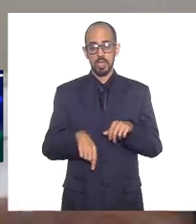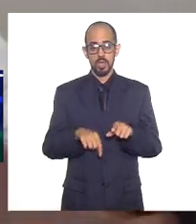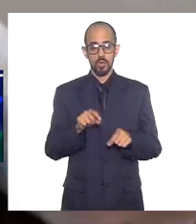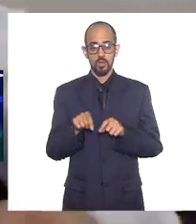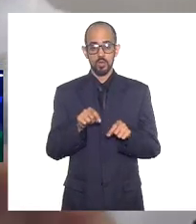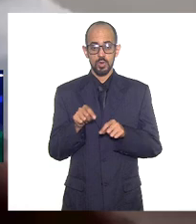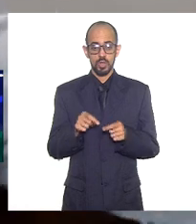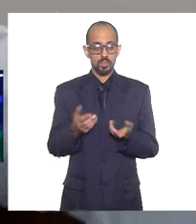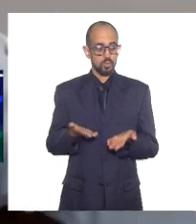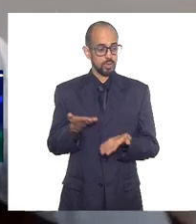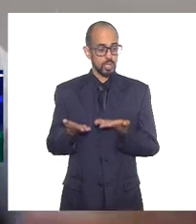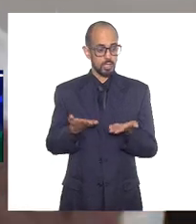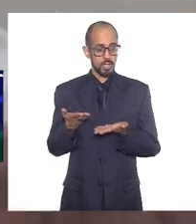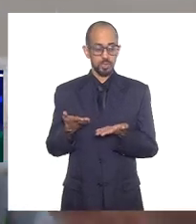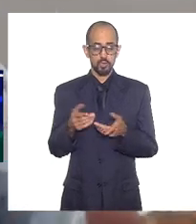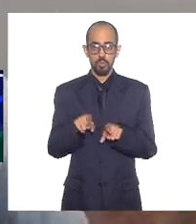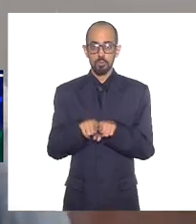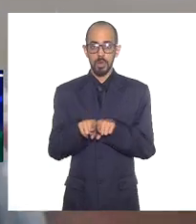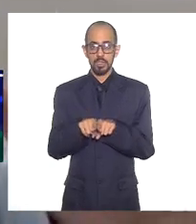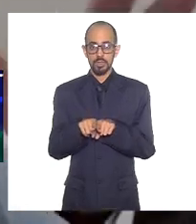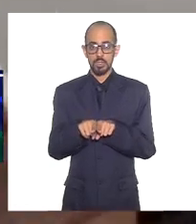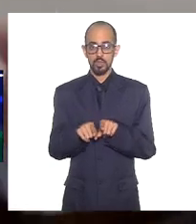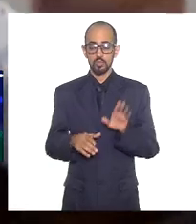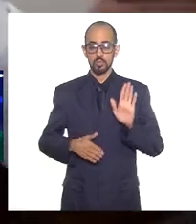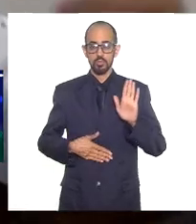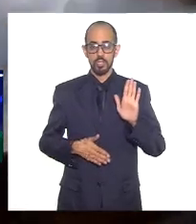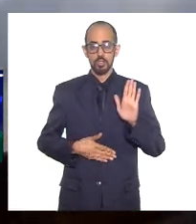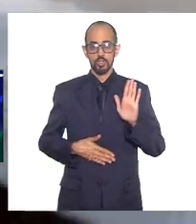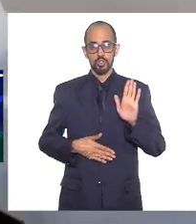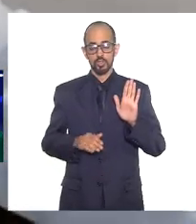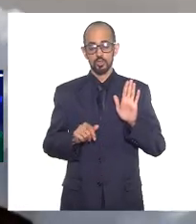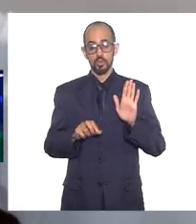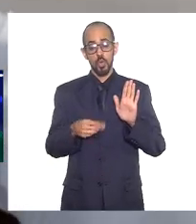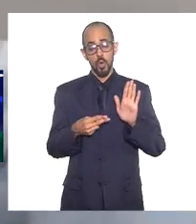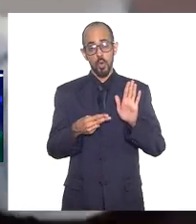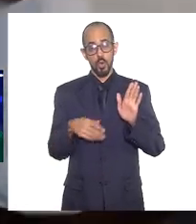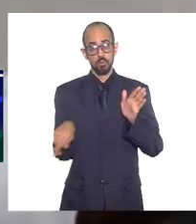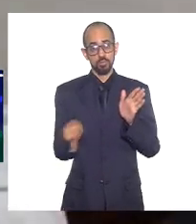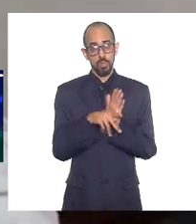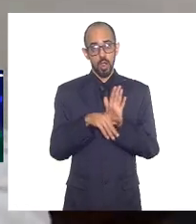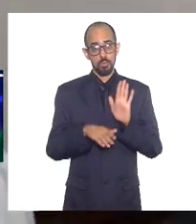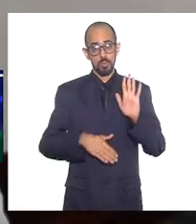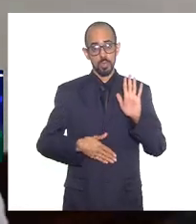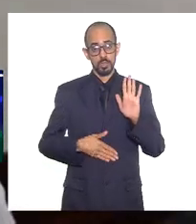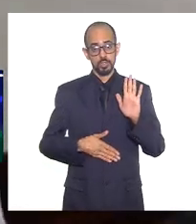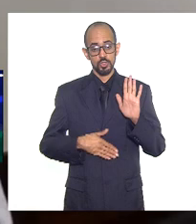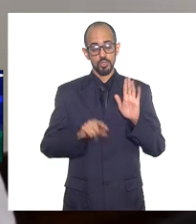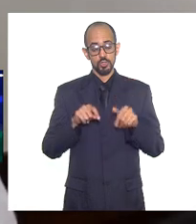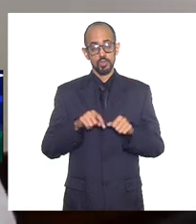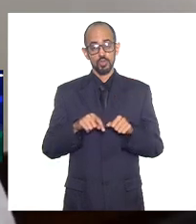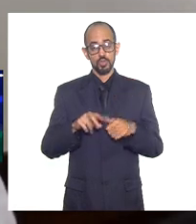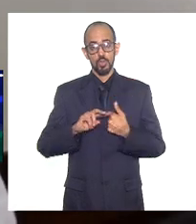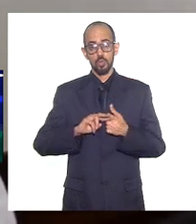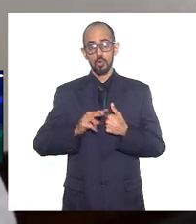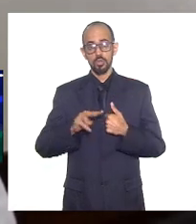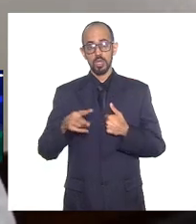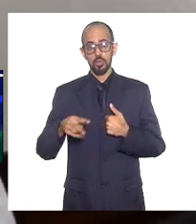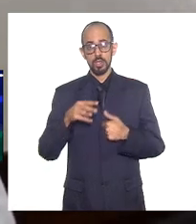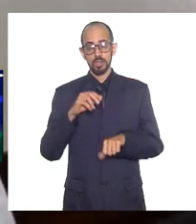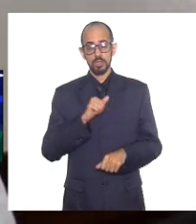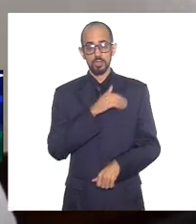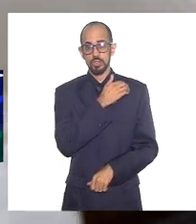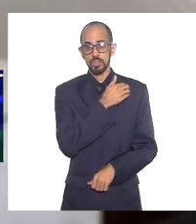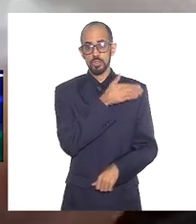como parceiros de bandidos, aliados de bandidos, ou não, como próprios bandidos, num fenômeno perverso também de negação de